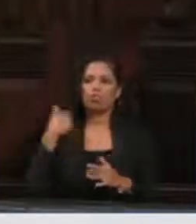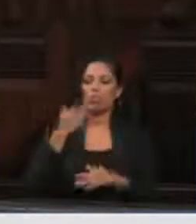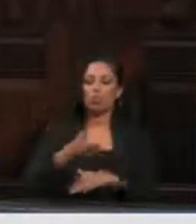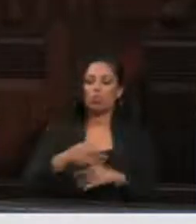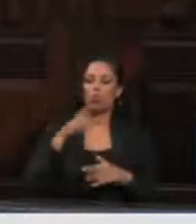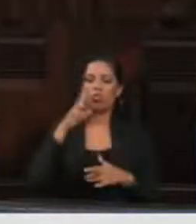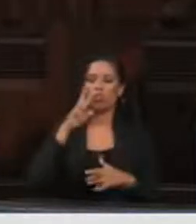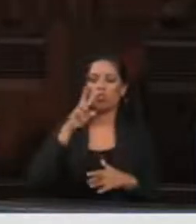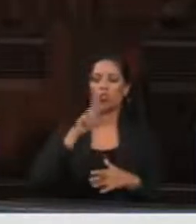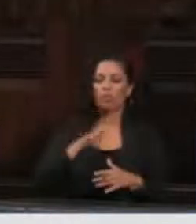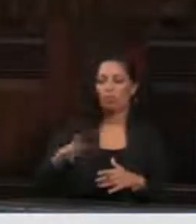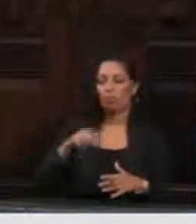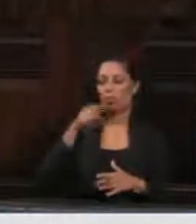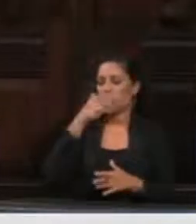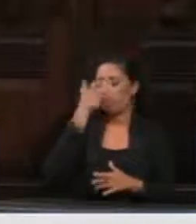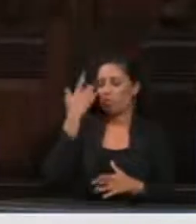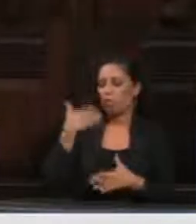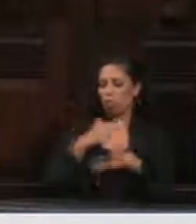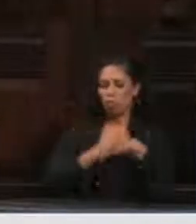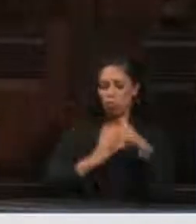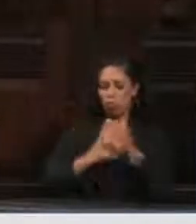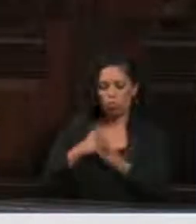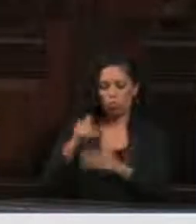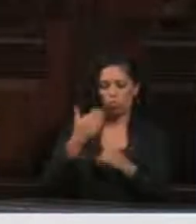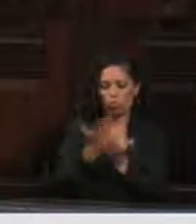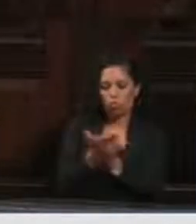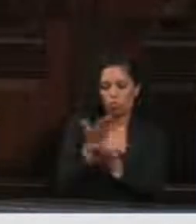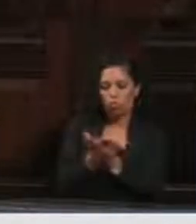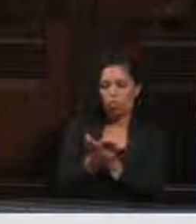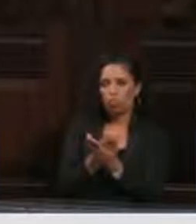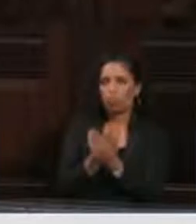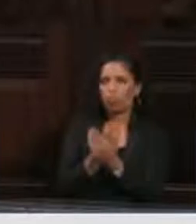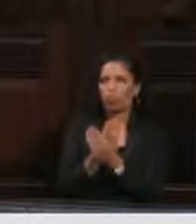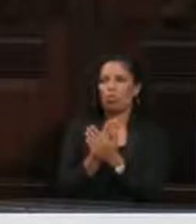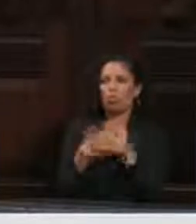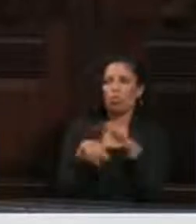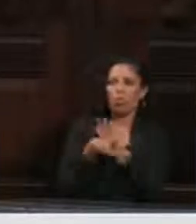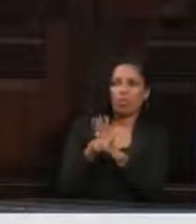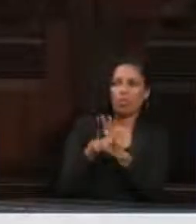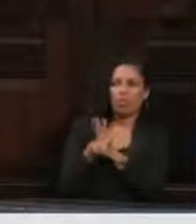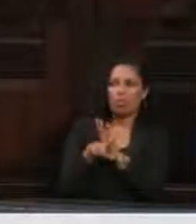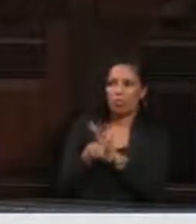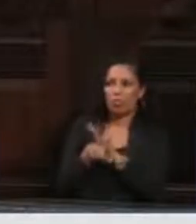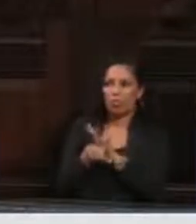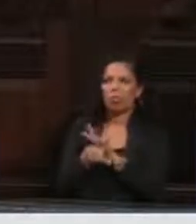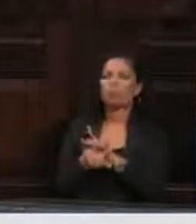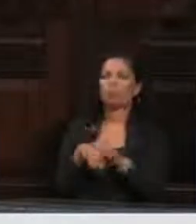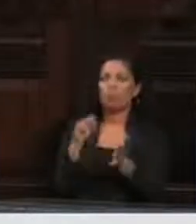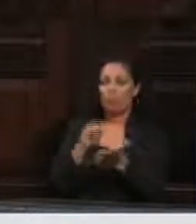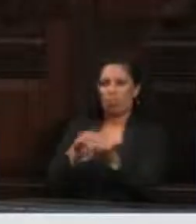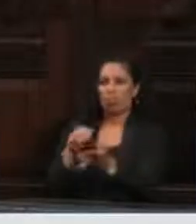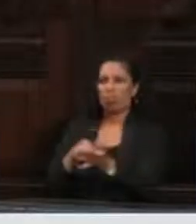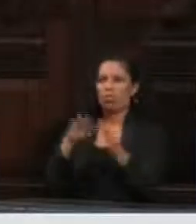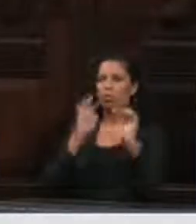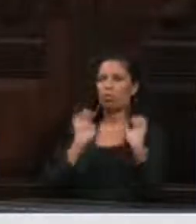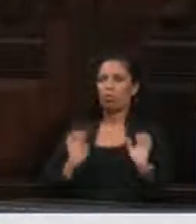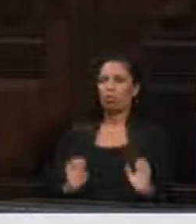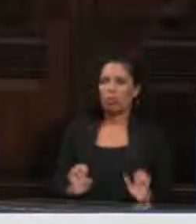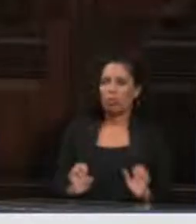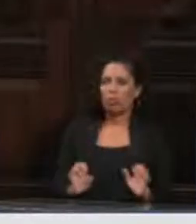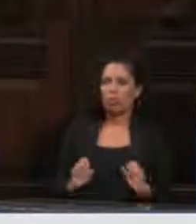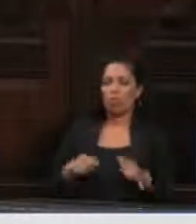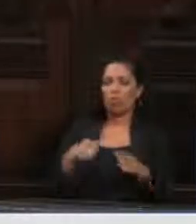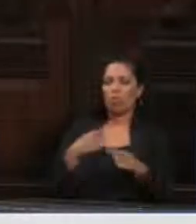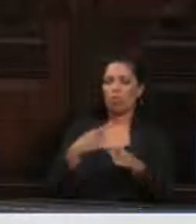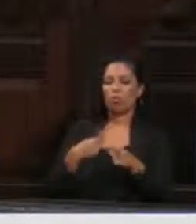habilitado nas suas realizações de exames, faltando com a ética e com o compromisso